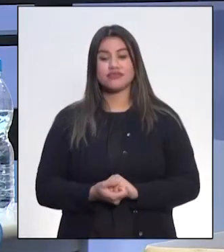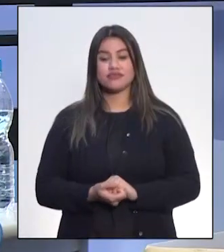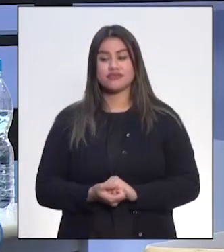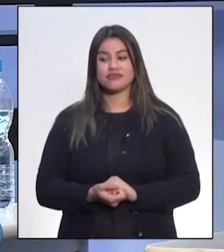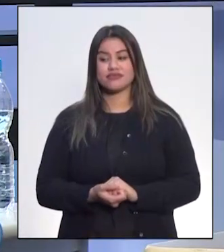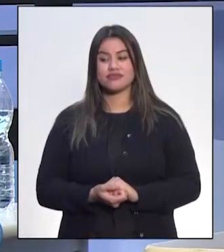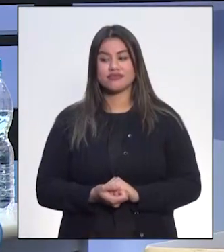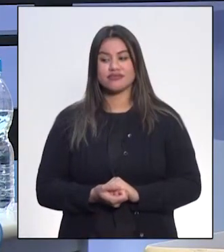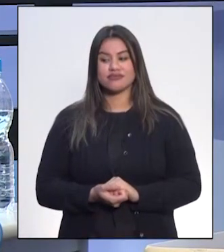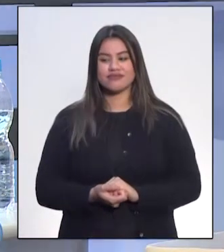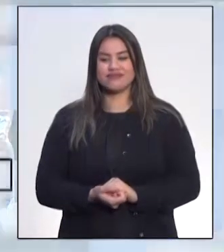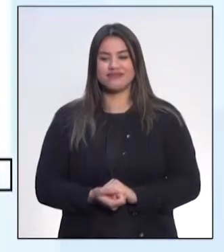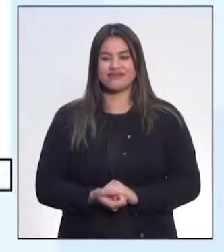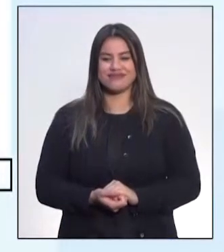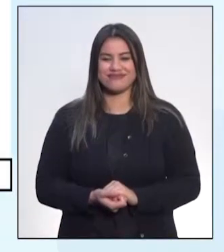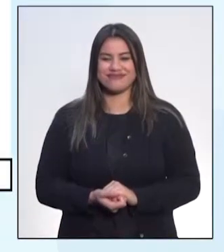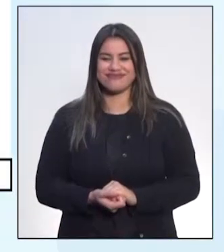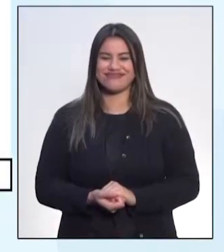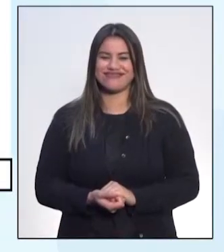favor.